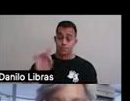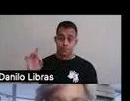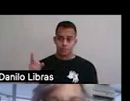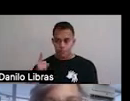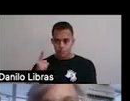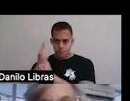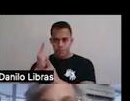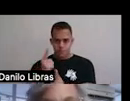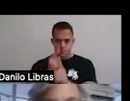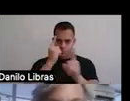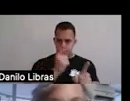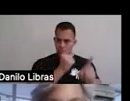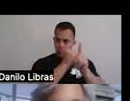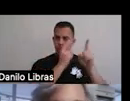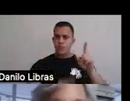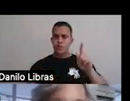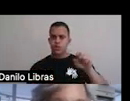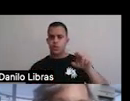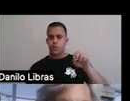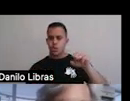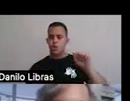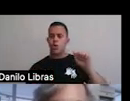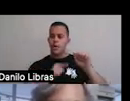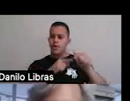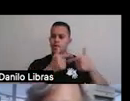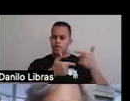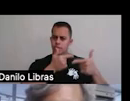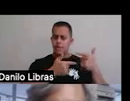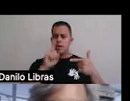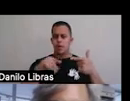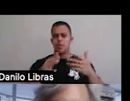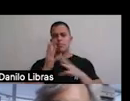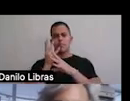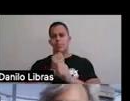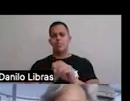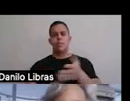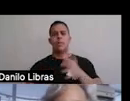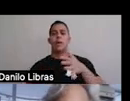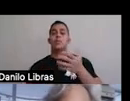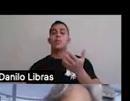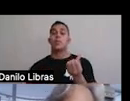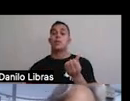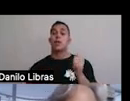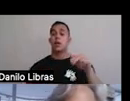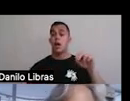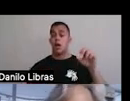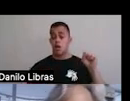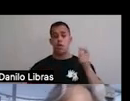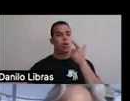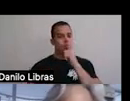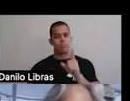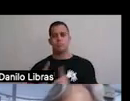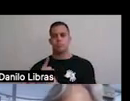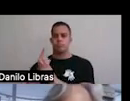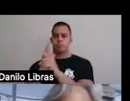genoma e foi uma tarefa de uns 6 anos, que conseguiram sequenciar 12